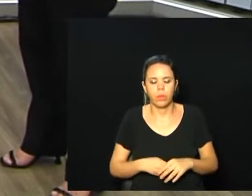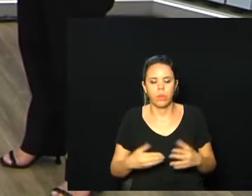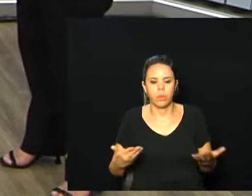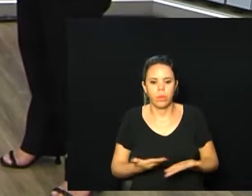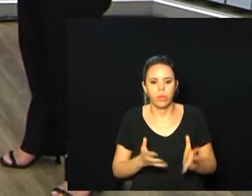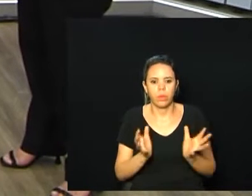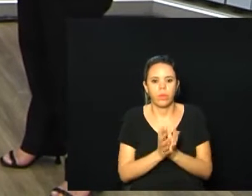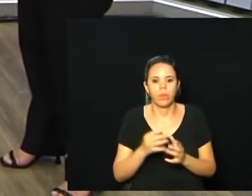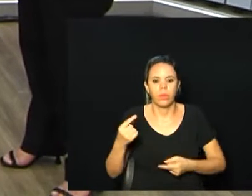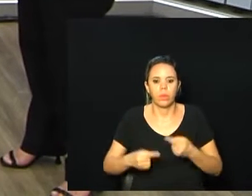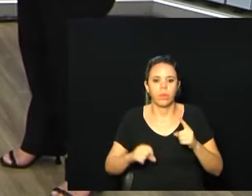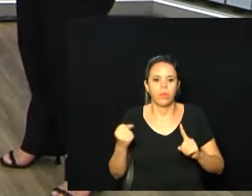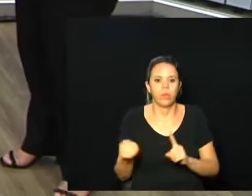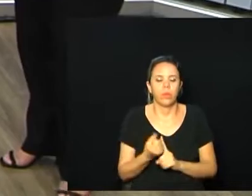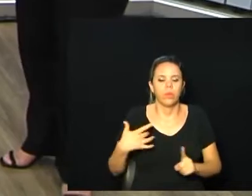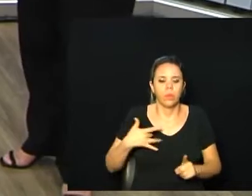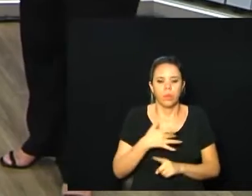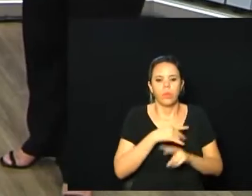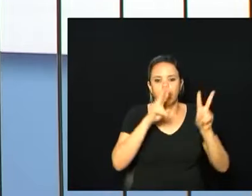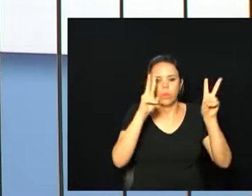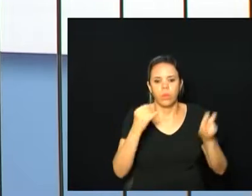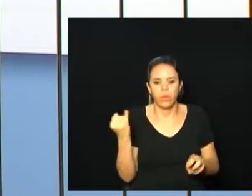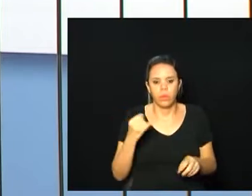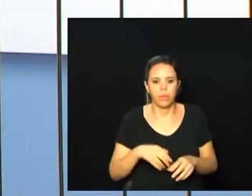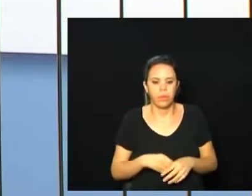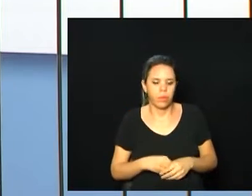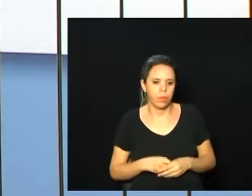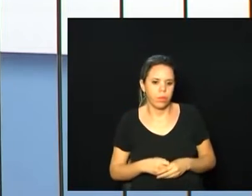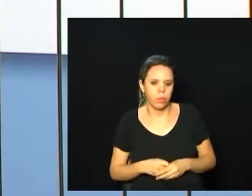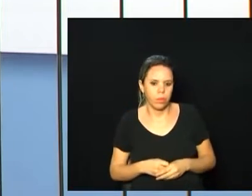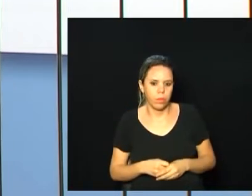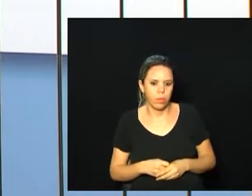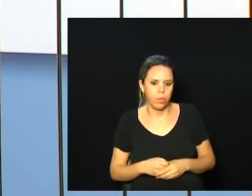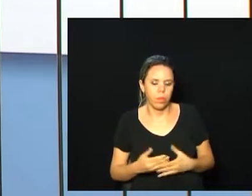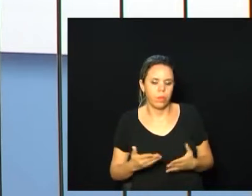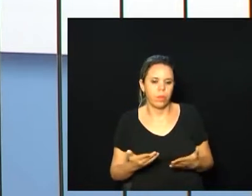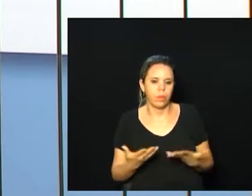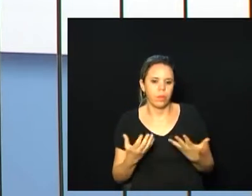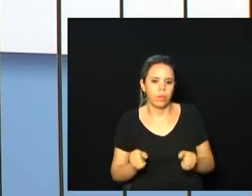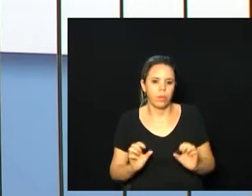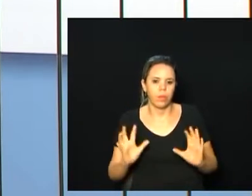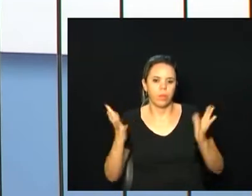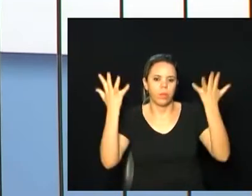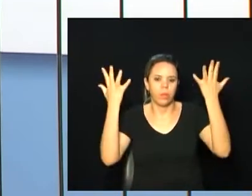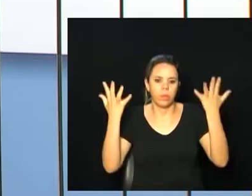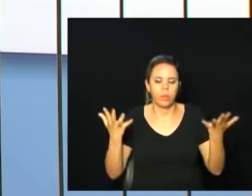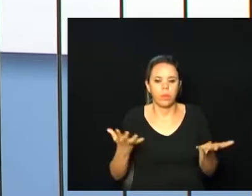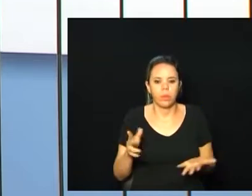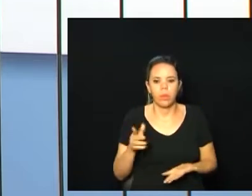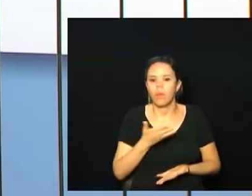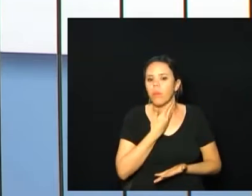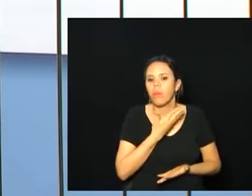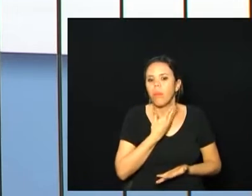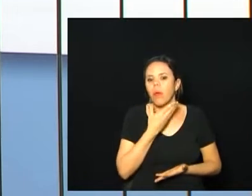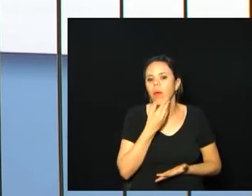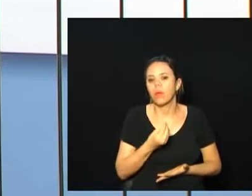Viviane, a Comissão de Política Social e Saúde traz um tema muito importante que foi até batizado como um evento chamado Papo de